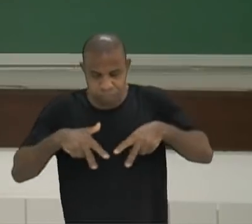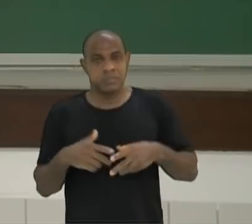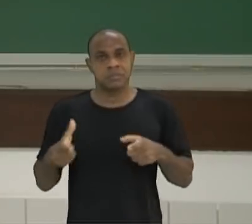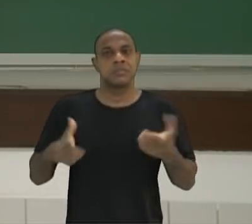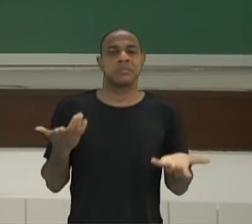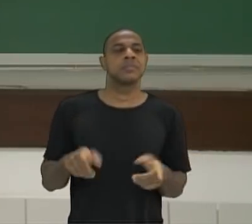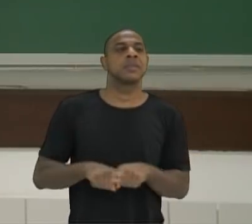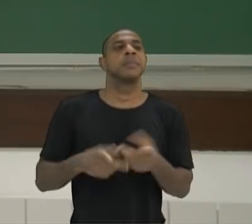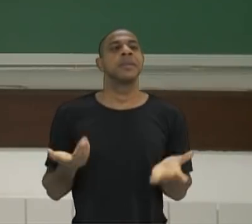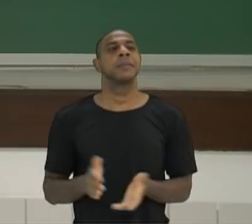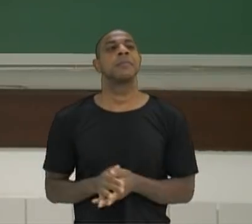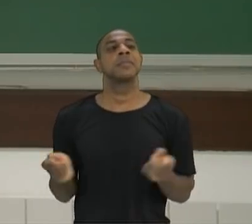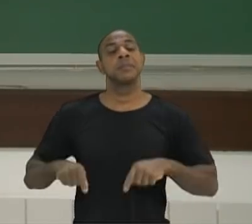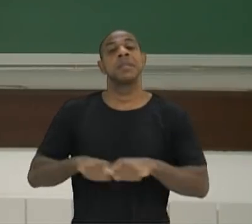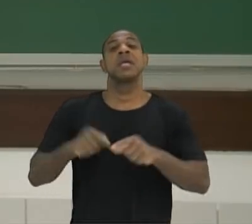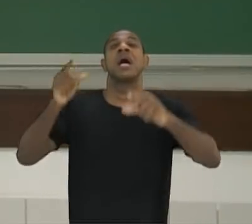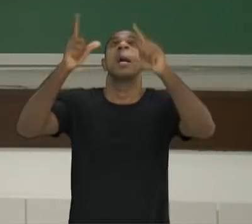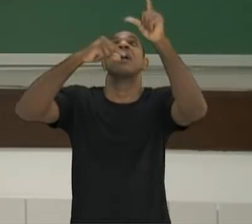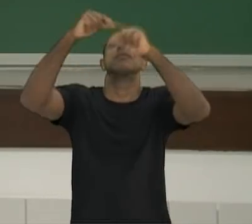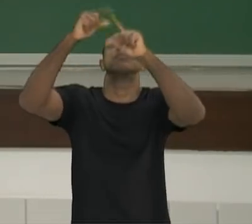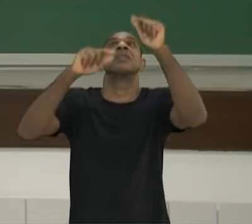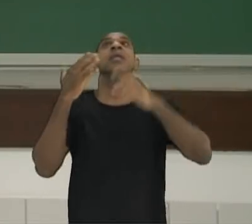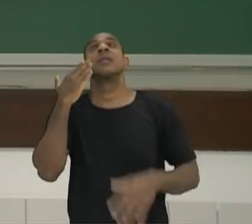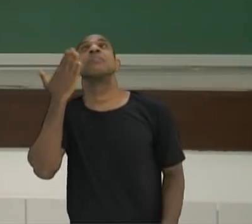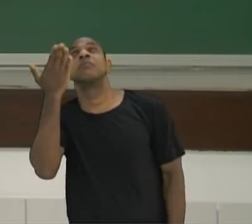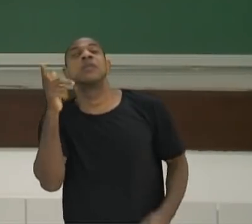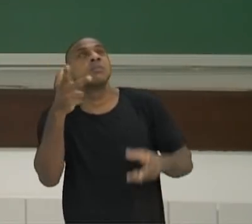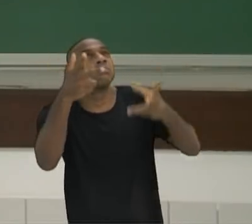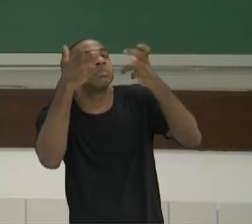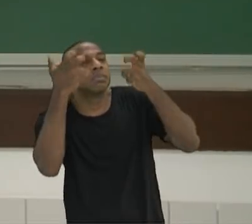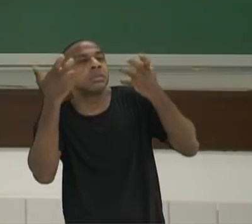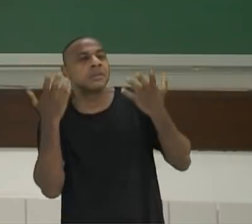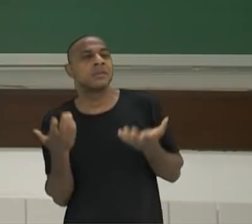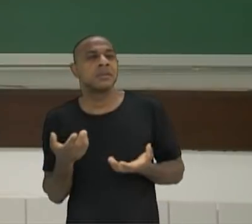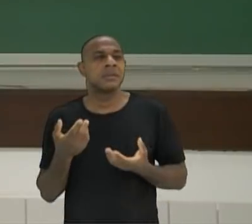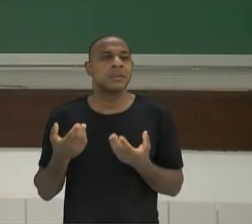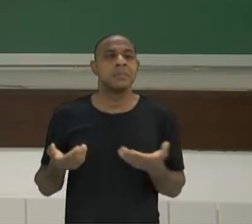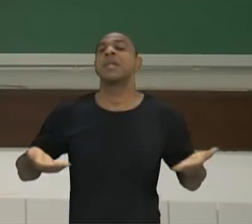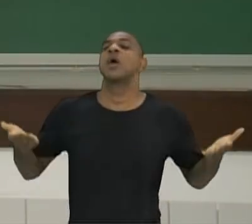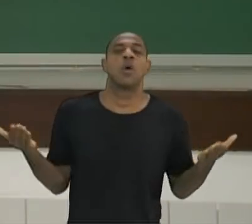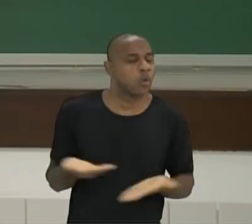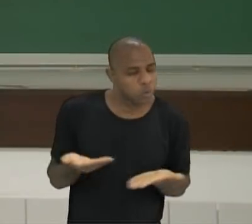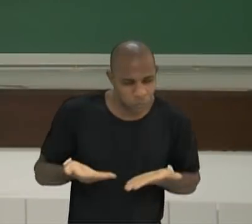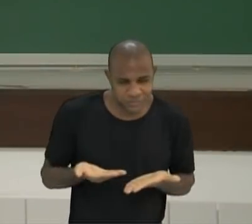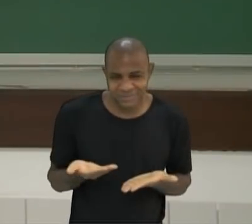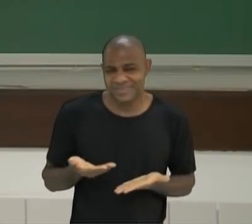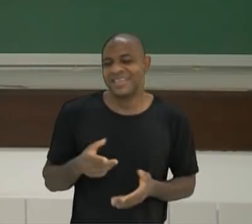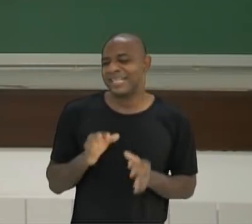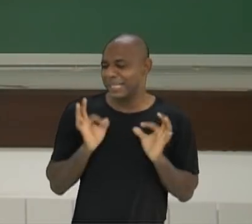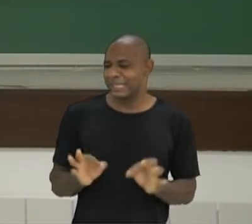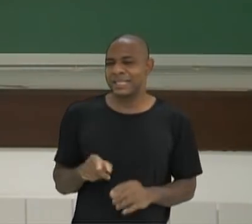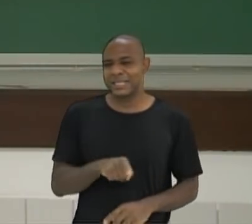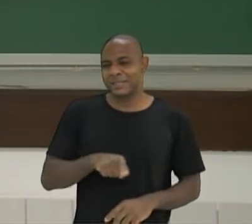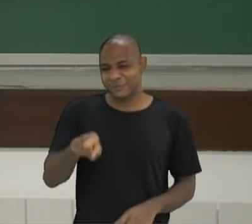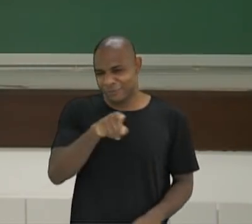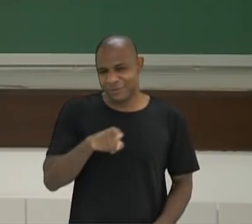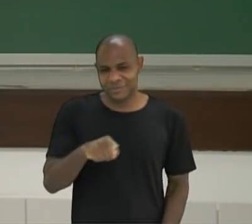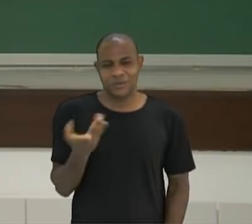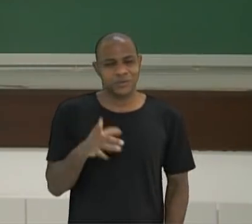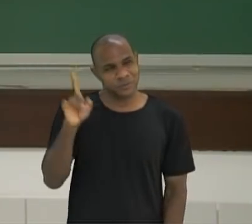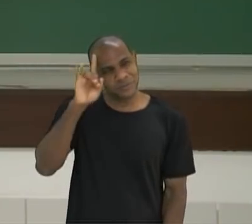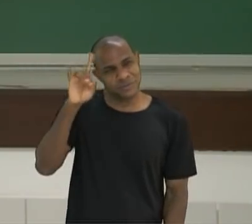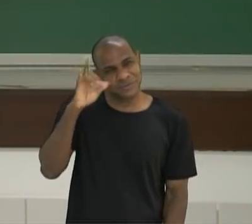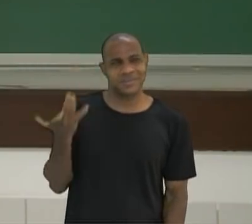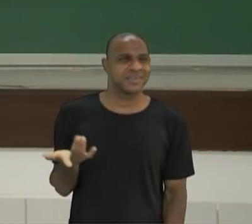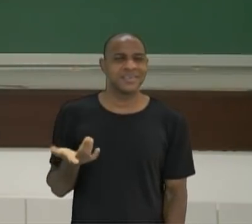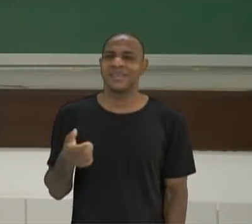parecido também é feito com as constelações, com as estrelas. Mas hoje garanto que você aí na sua casa ou no seu dia a dia